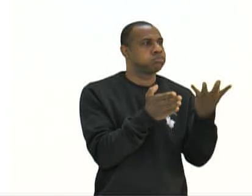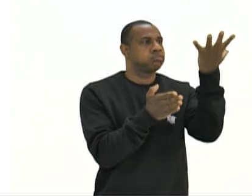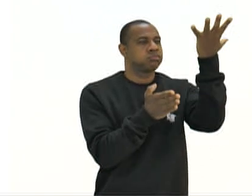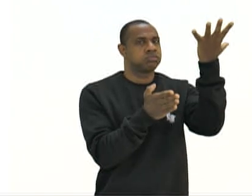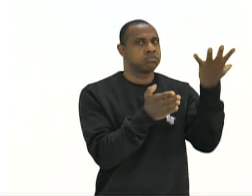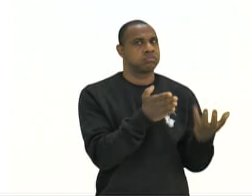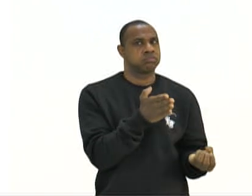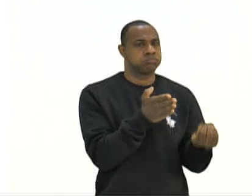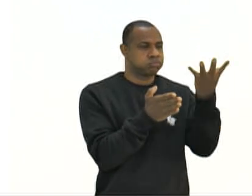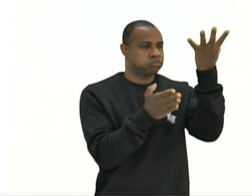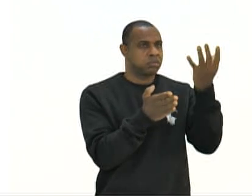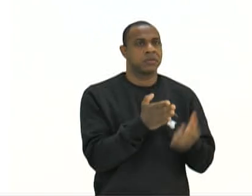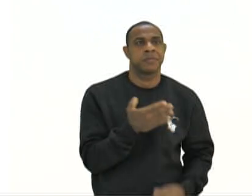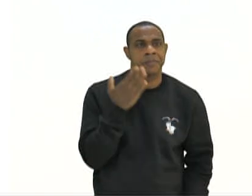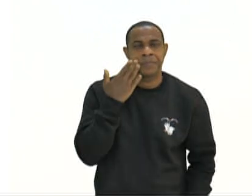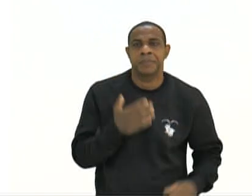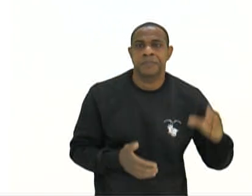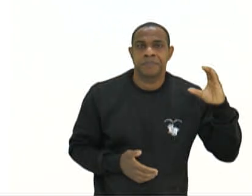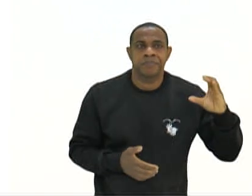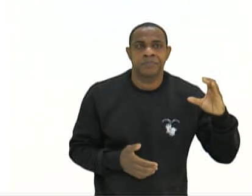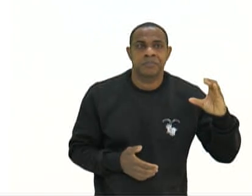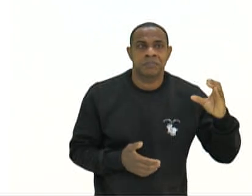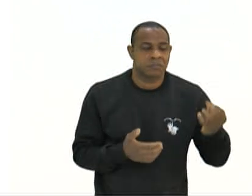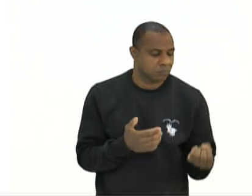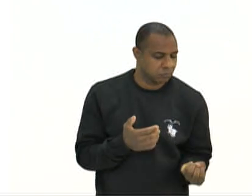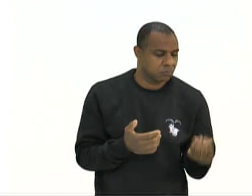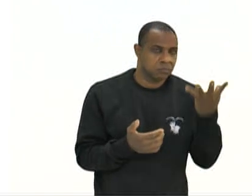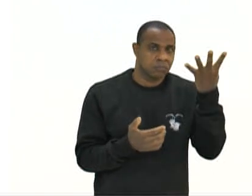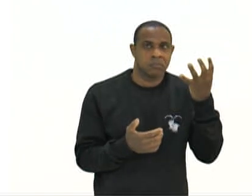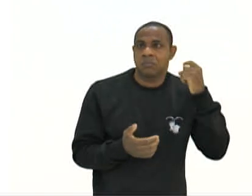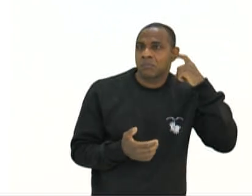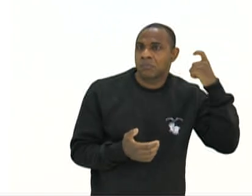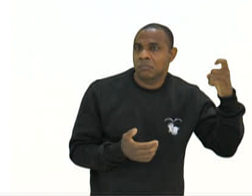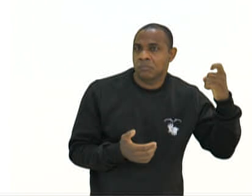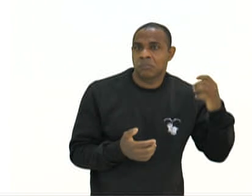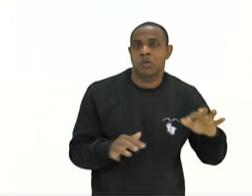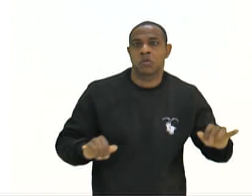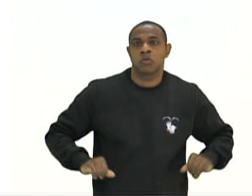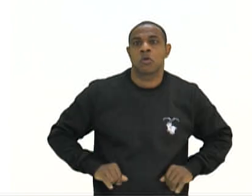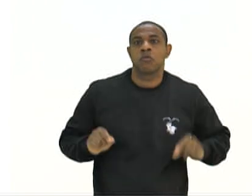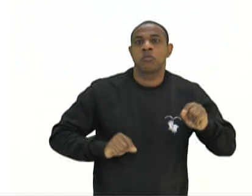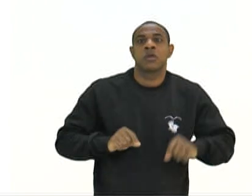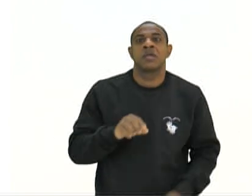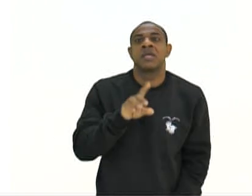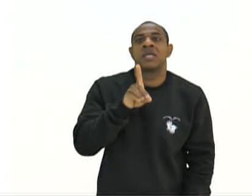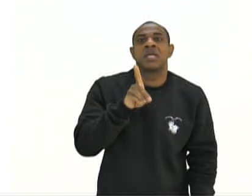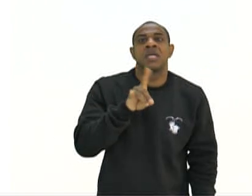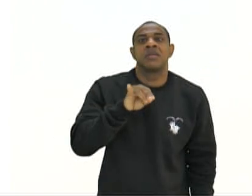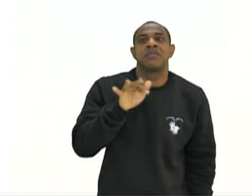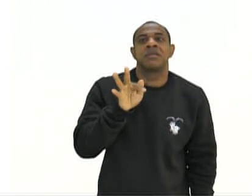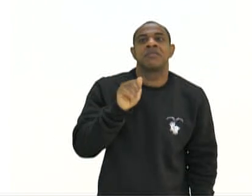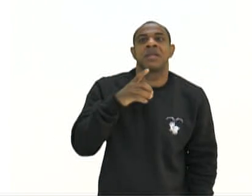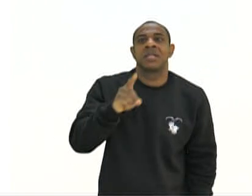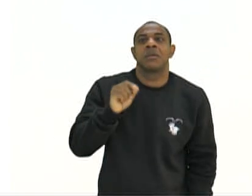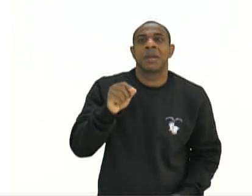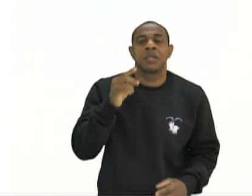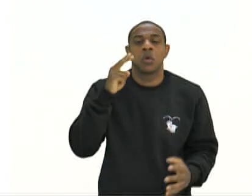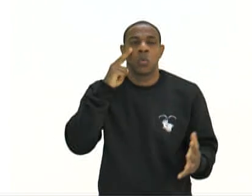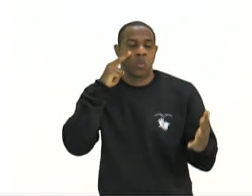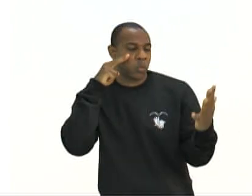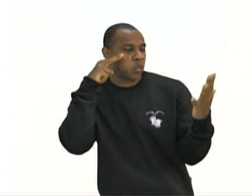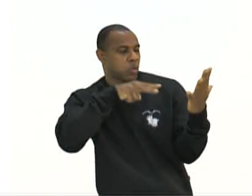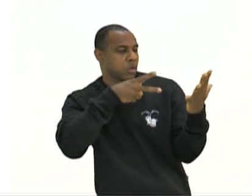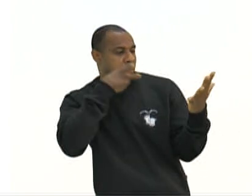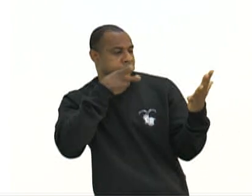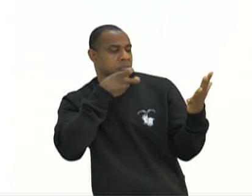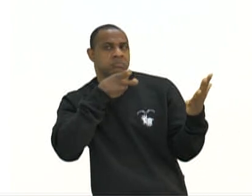Na letra C, tanto a luz quanto o som sofrem difração, mas o olho humano não é capaz de observar